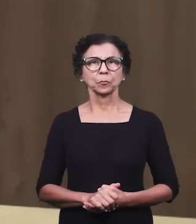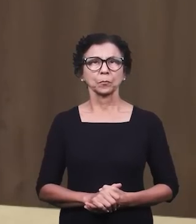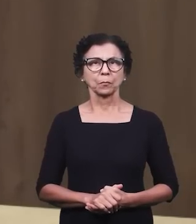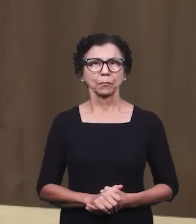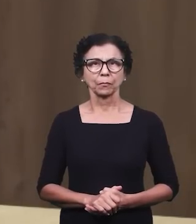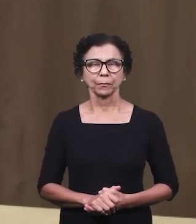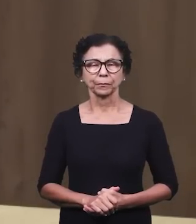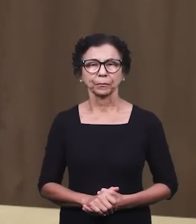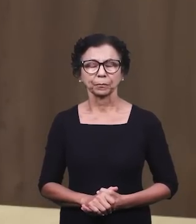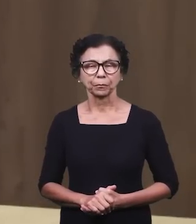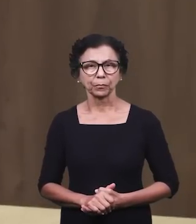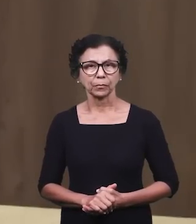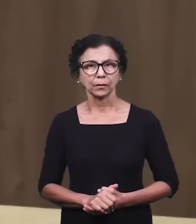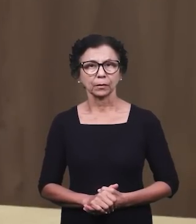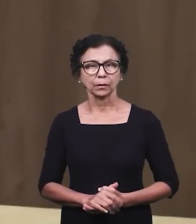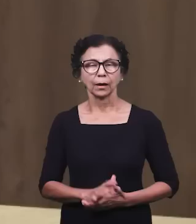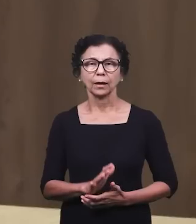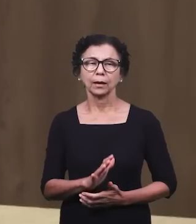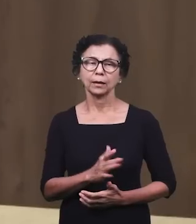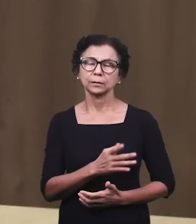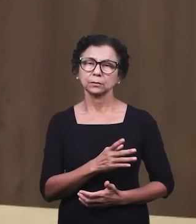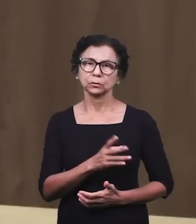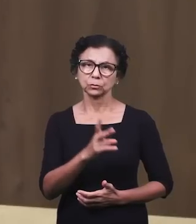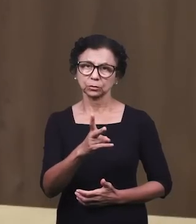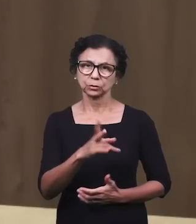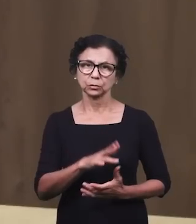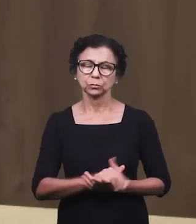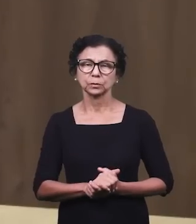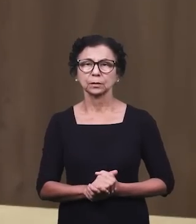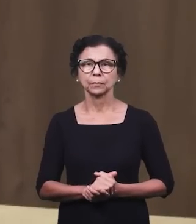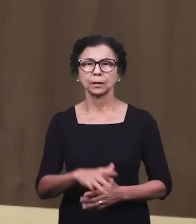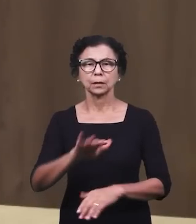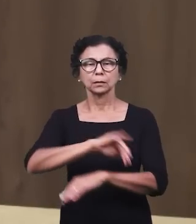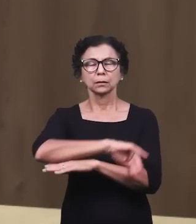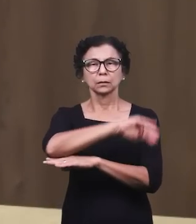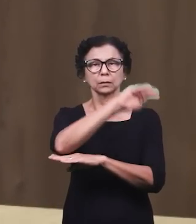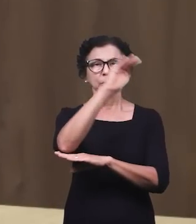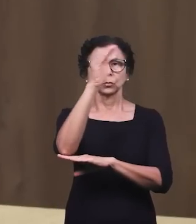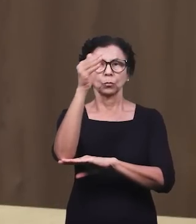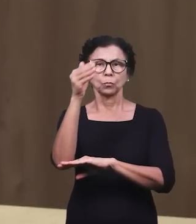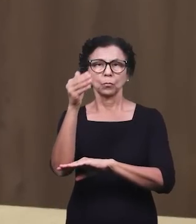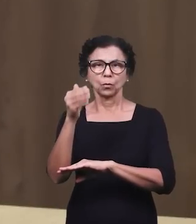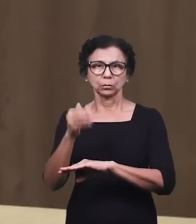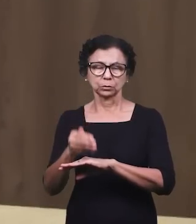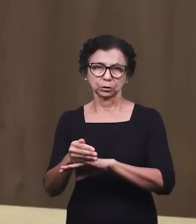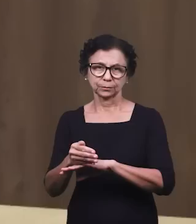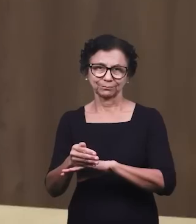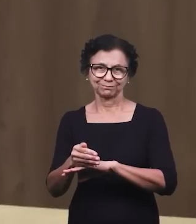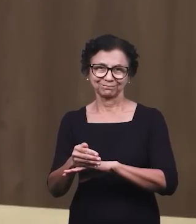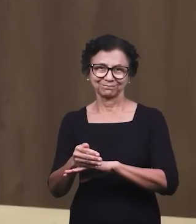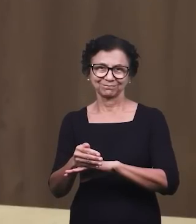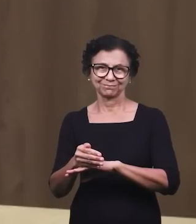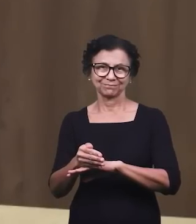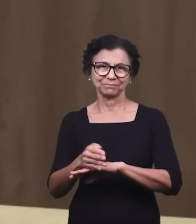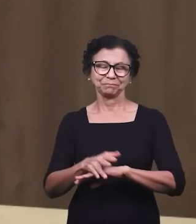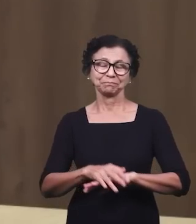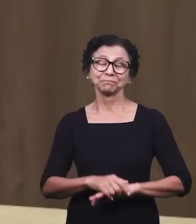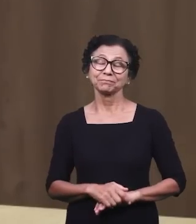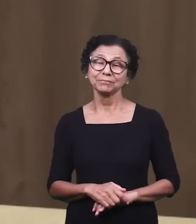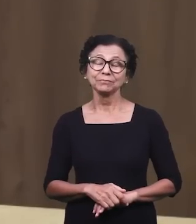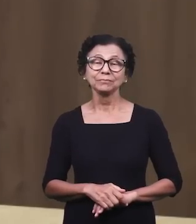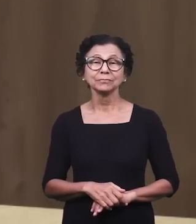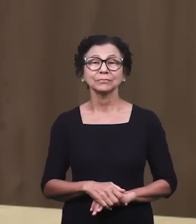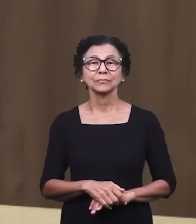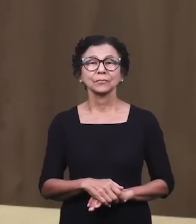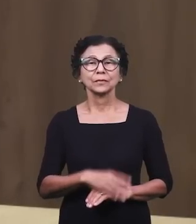gente volta aqui à experiência do monte. Meu pai, aqui temos